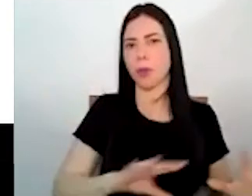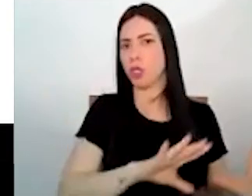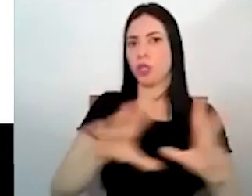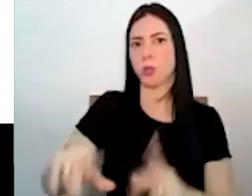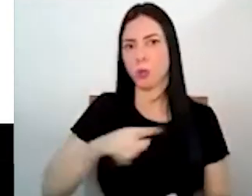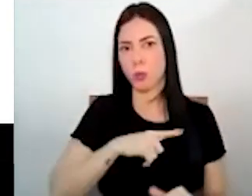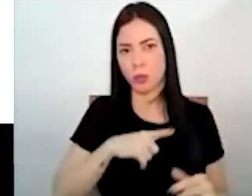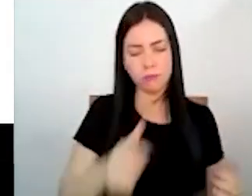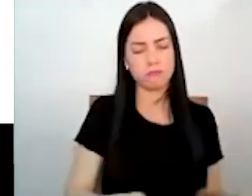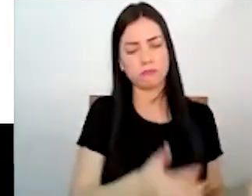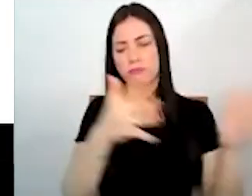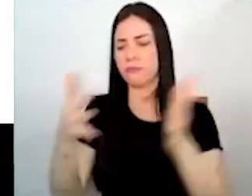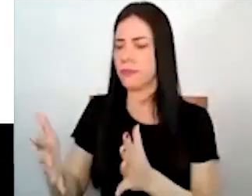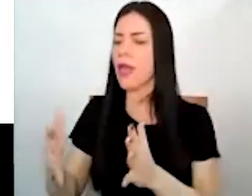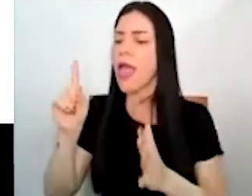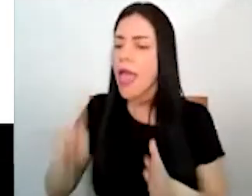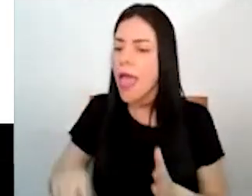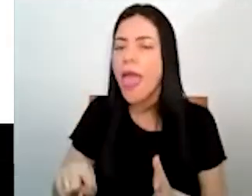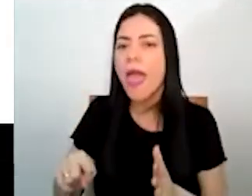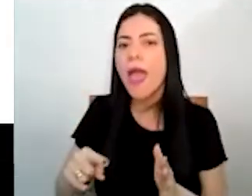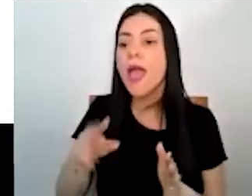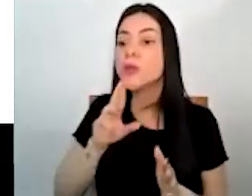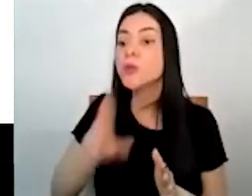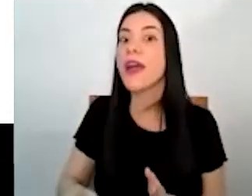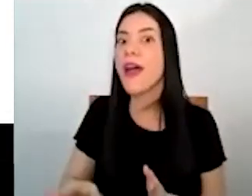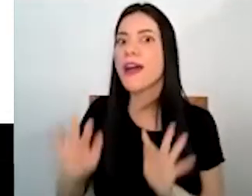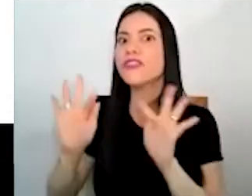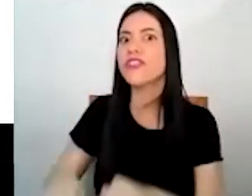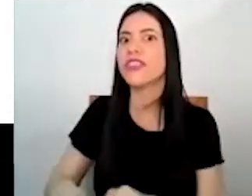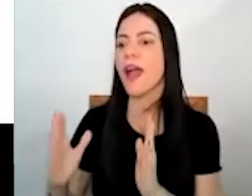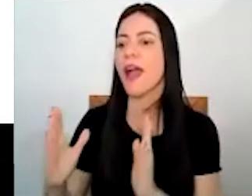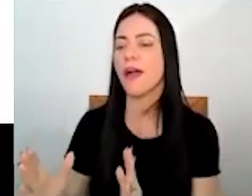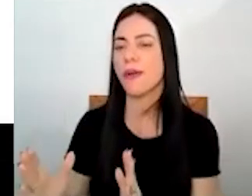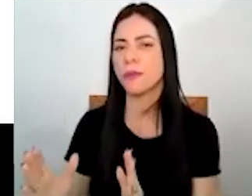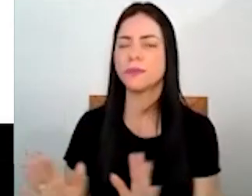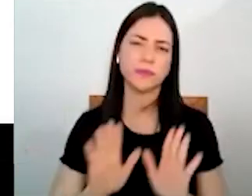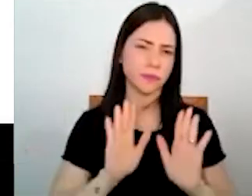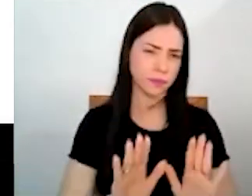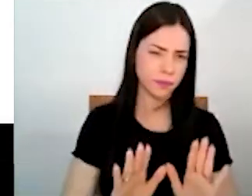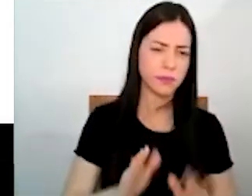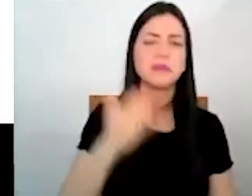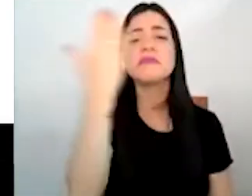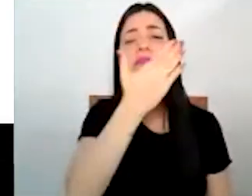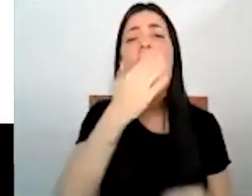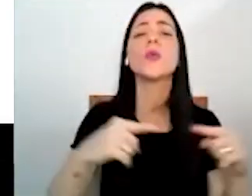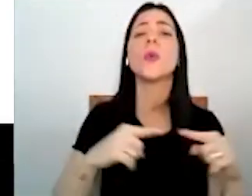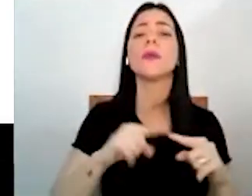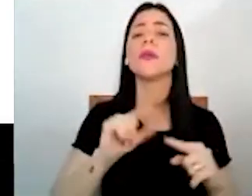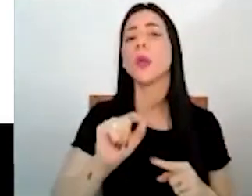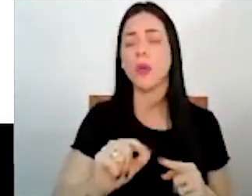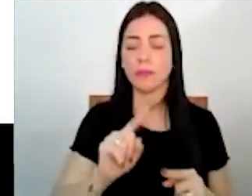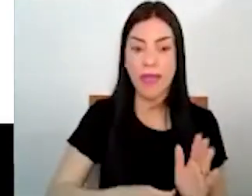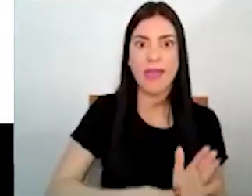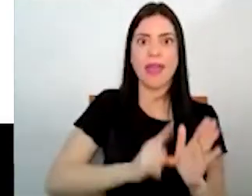trabalho é invisível é muito olhar para o processo, né? Para as escolhas, para as estruturas que a gente constrói, para as relações que a gente constrói, como a